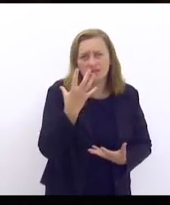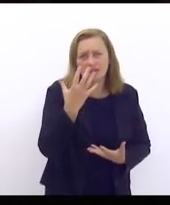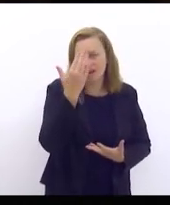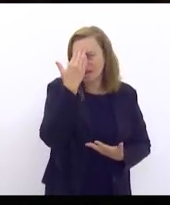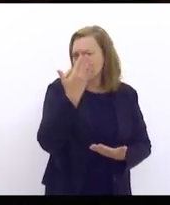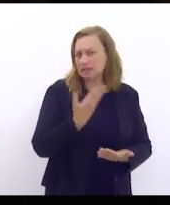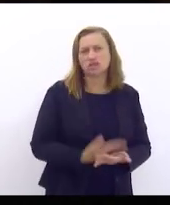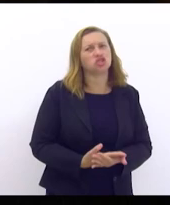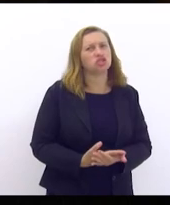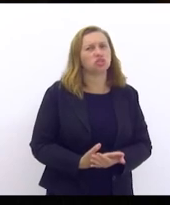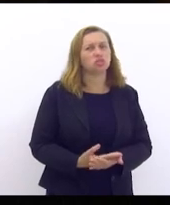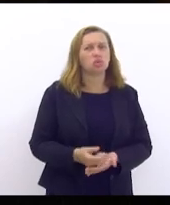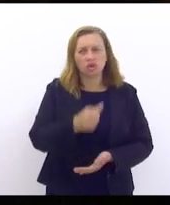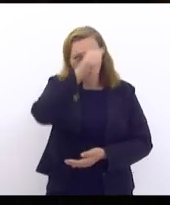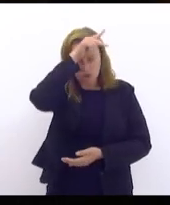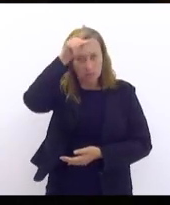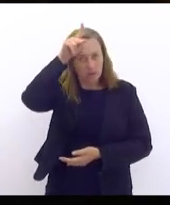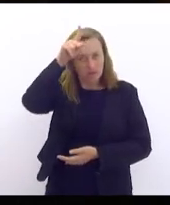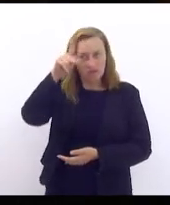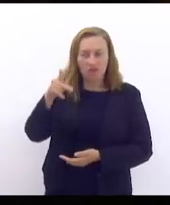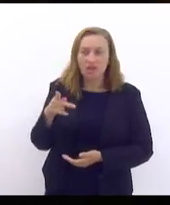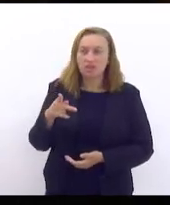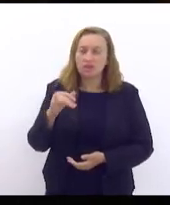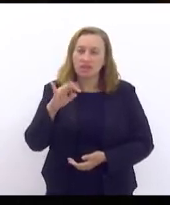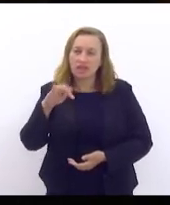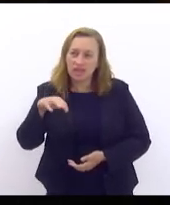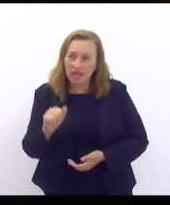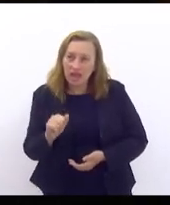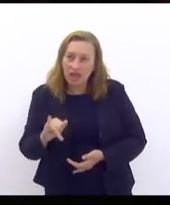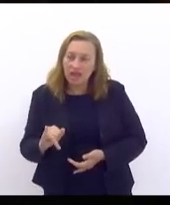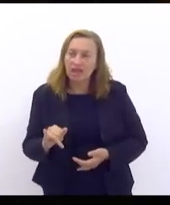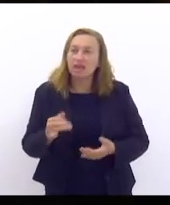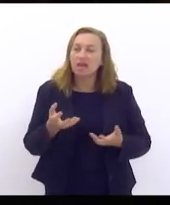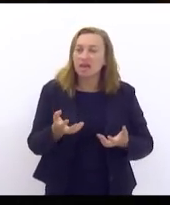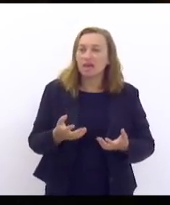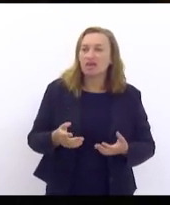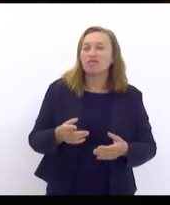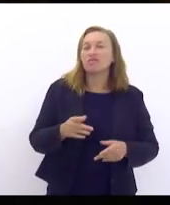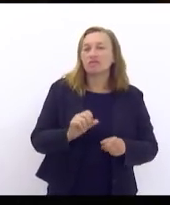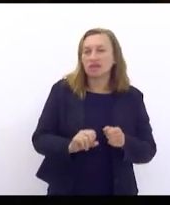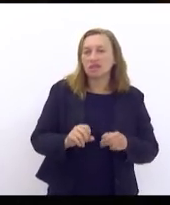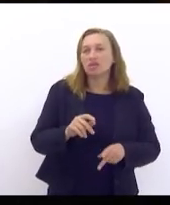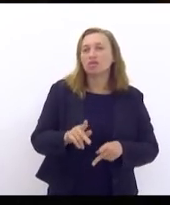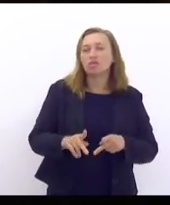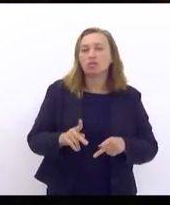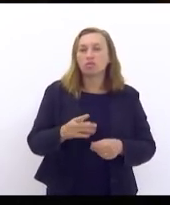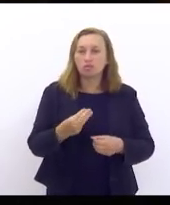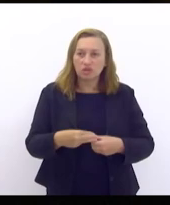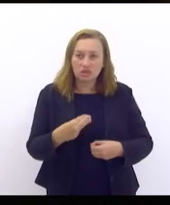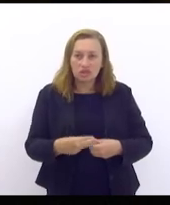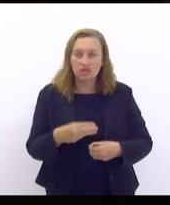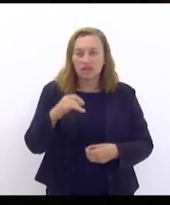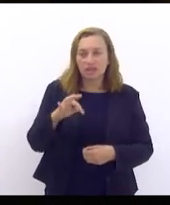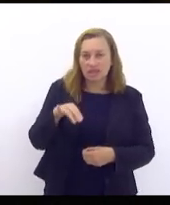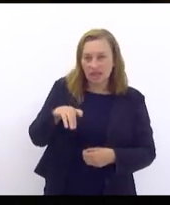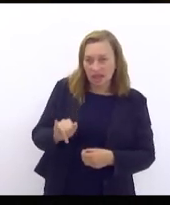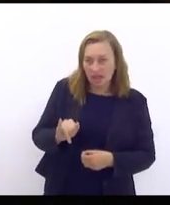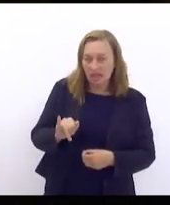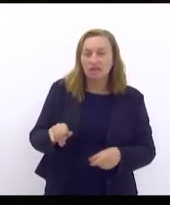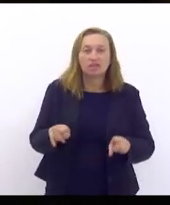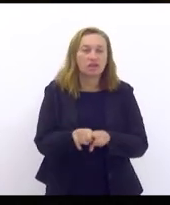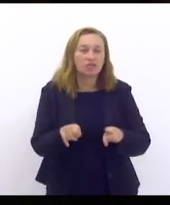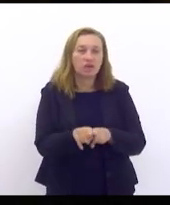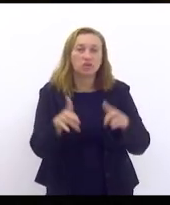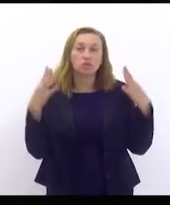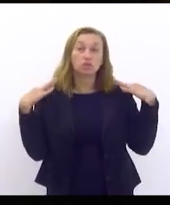Inacreditável o que o prefeito Itatiaia pretende fazer com a população moradora do município Itatiaia e com os